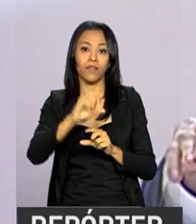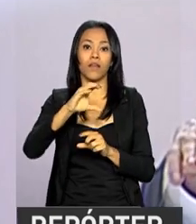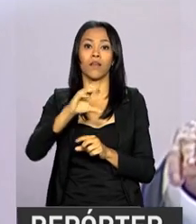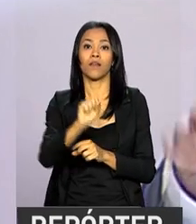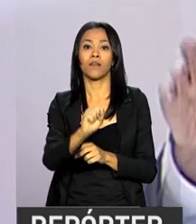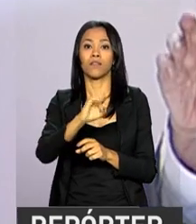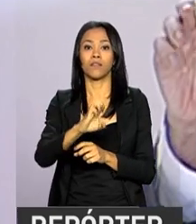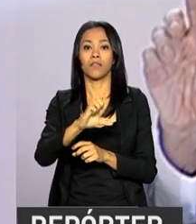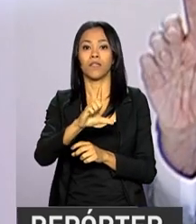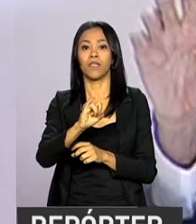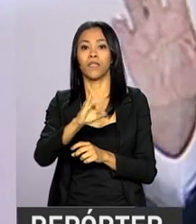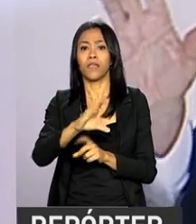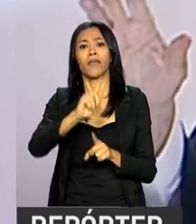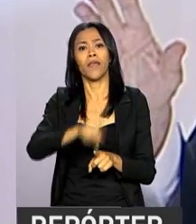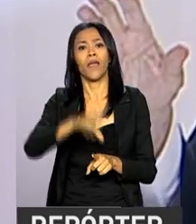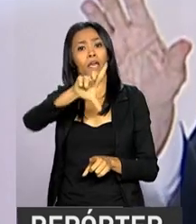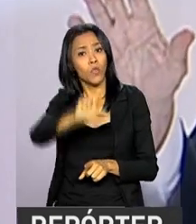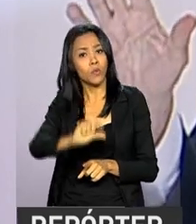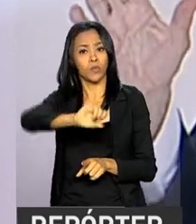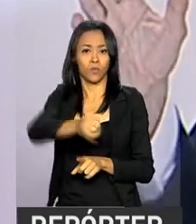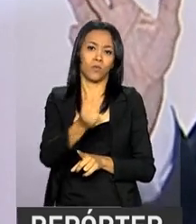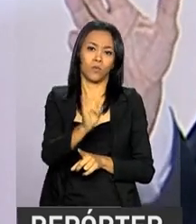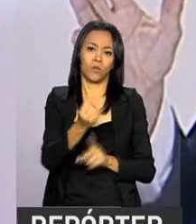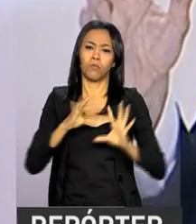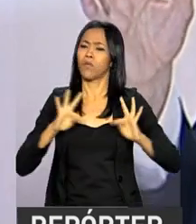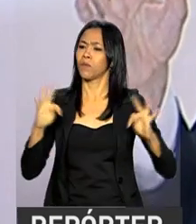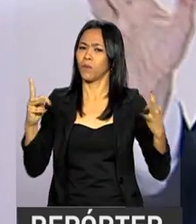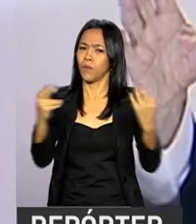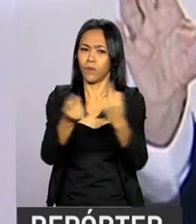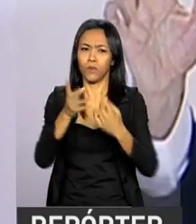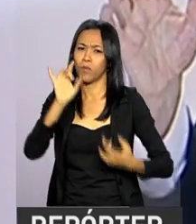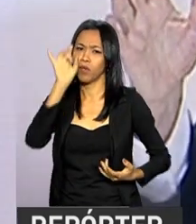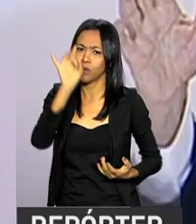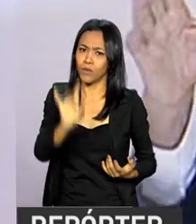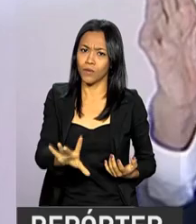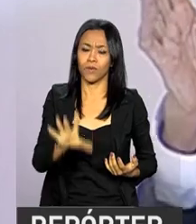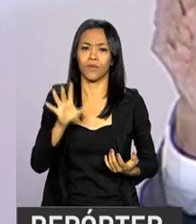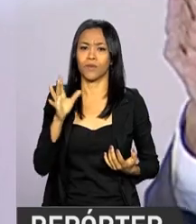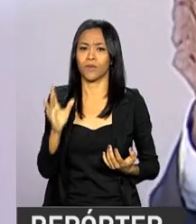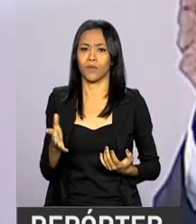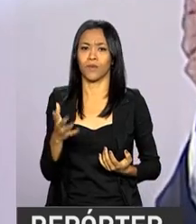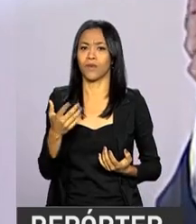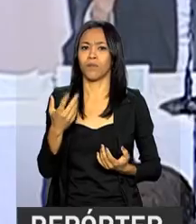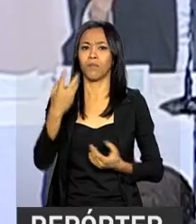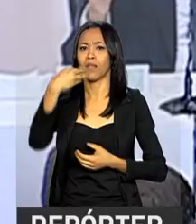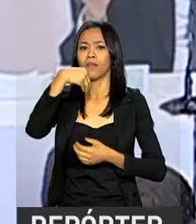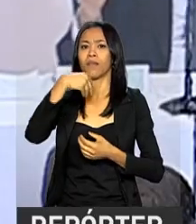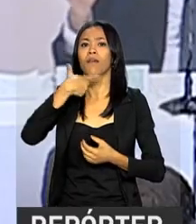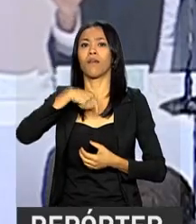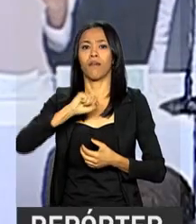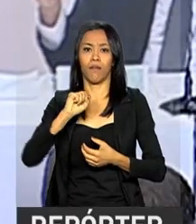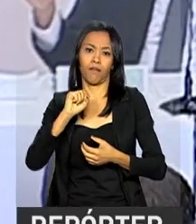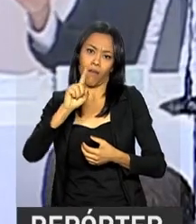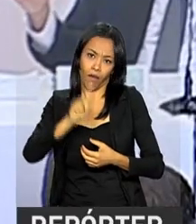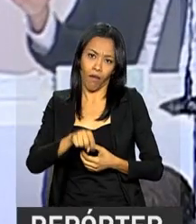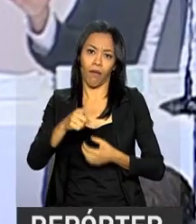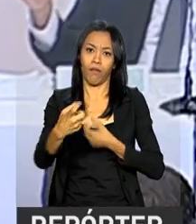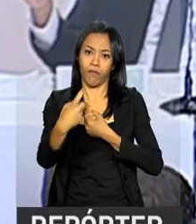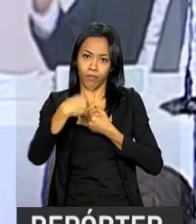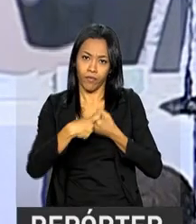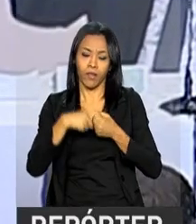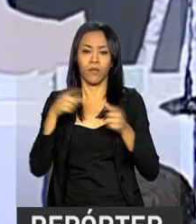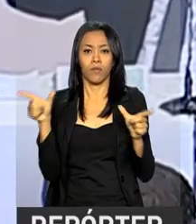para todos e não apenas para clientes do bes desce certo então essa